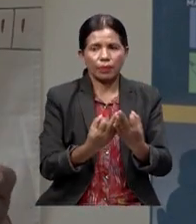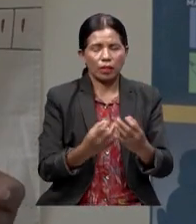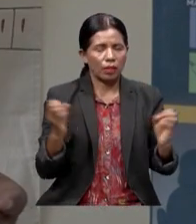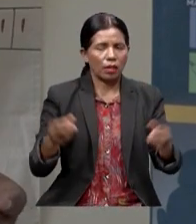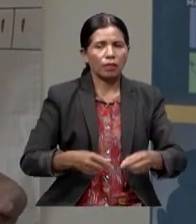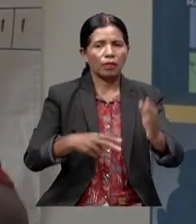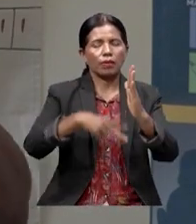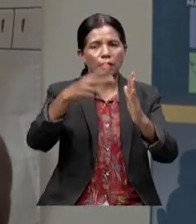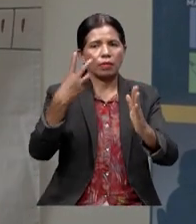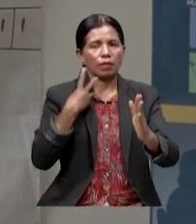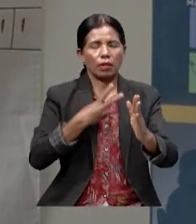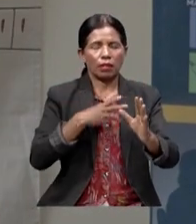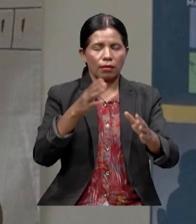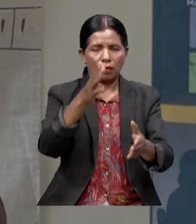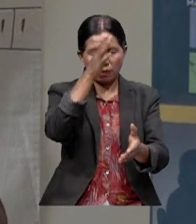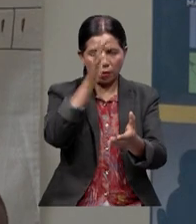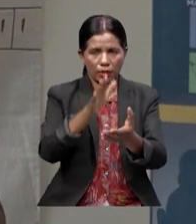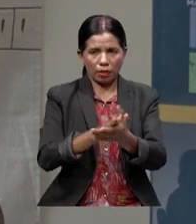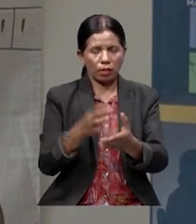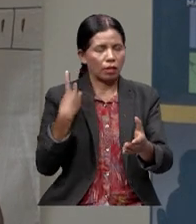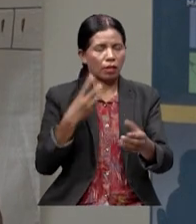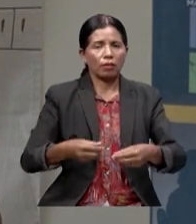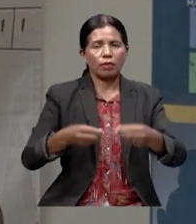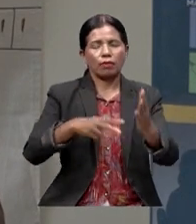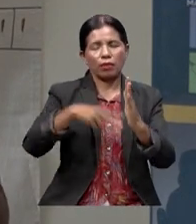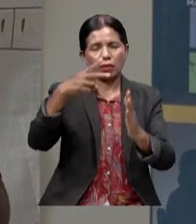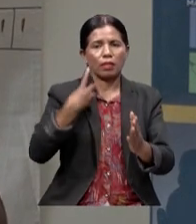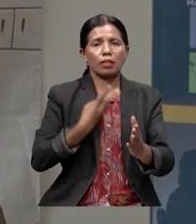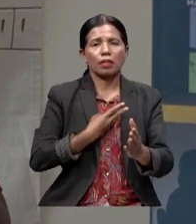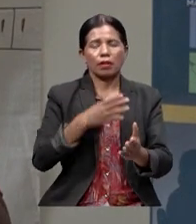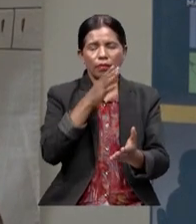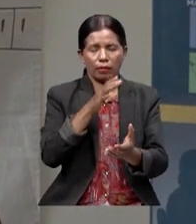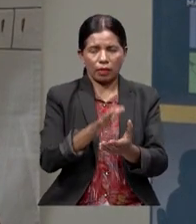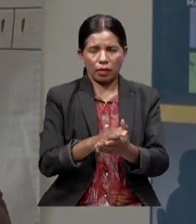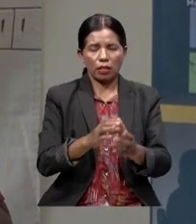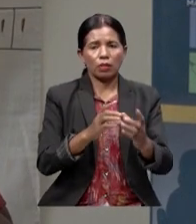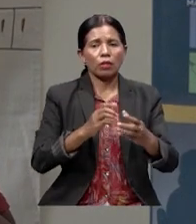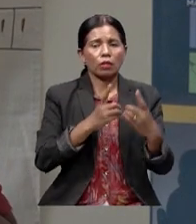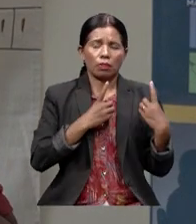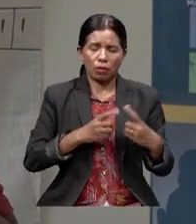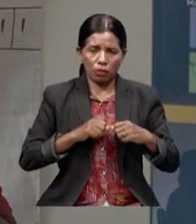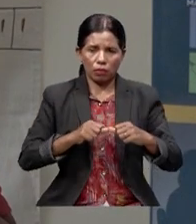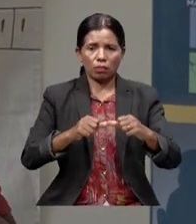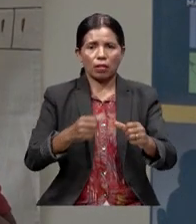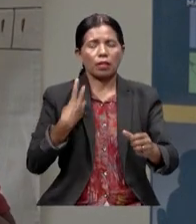valor ona vai tem lá. E tá lá fo ona valor vai tem fé. A tu domine continua a tu mete e tá tem que respeita